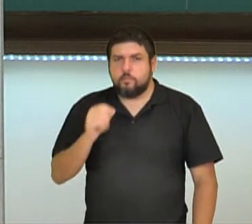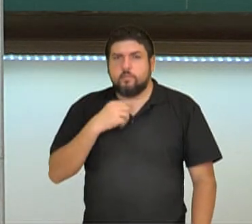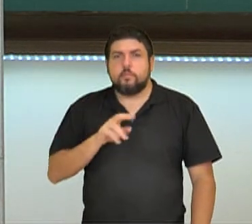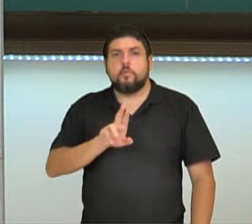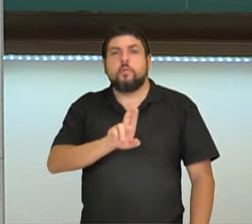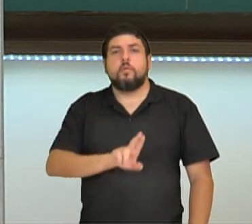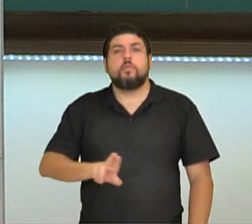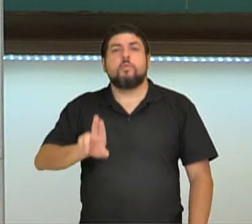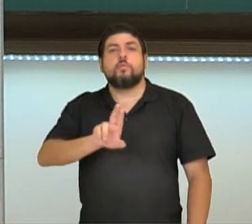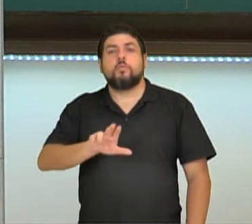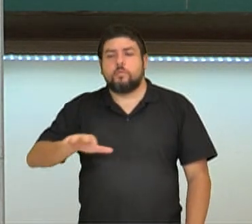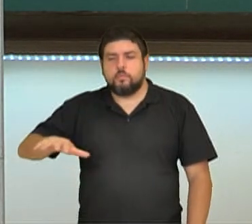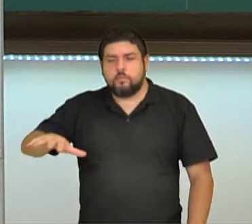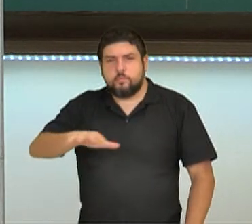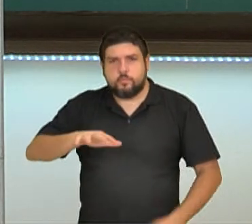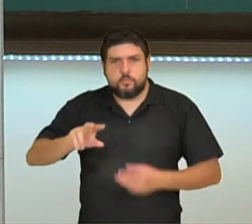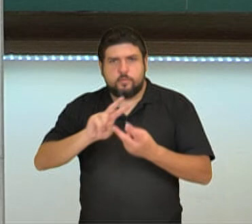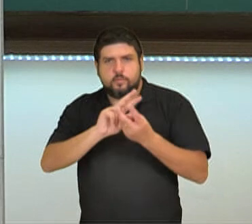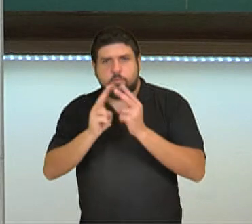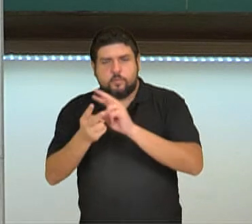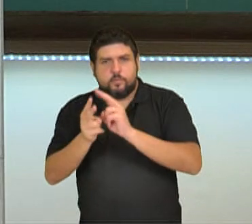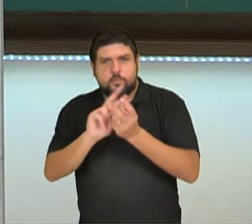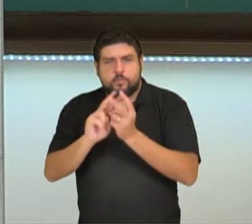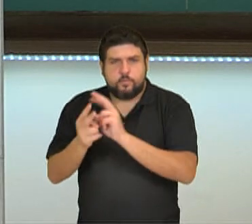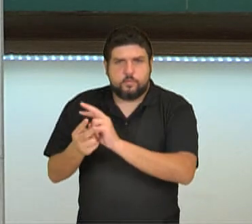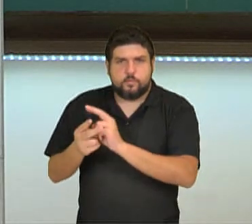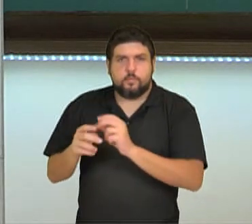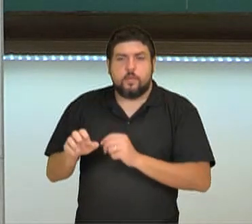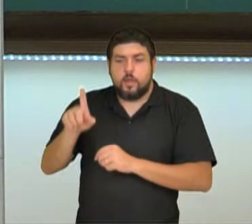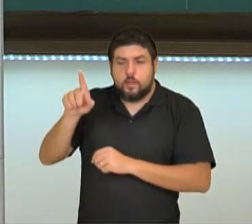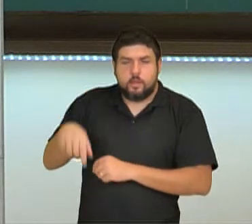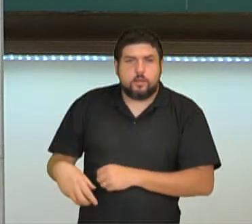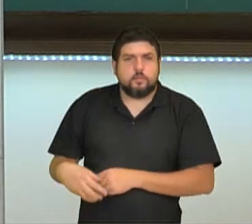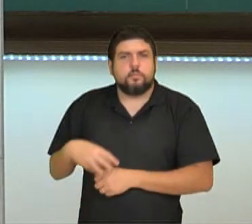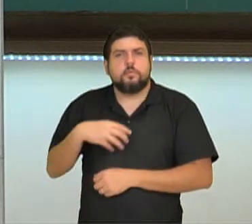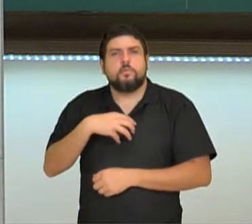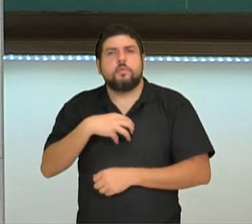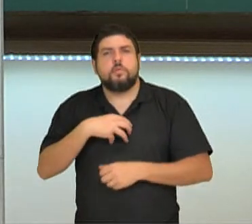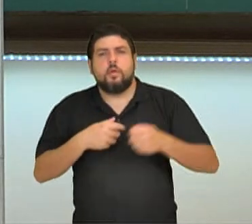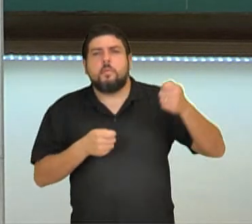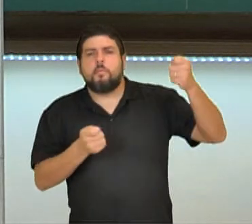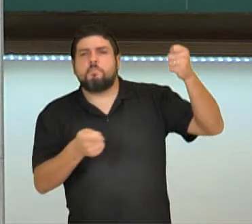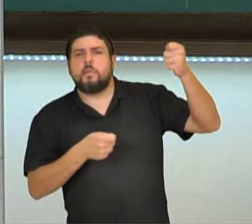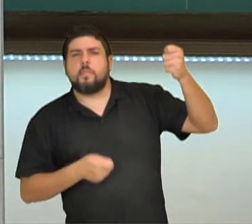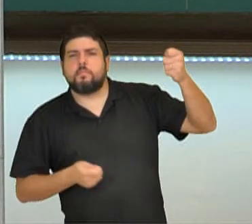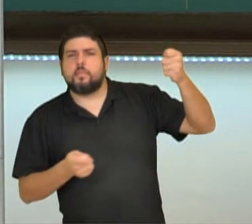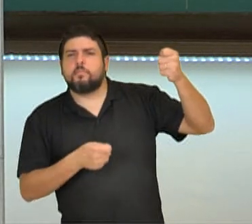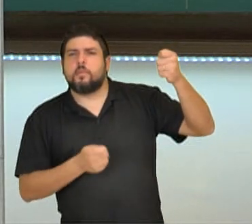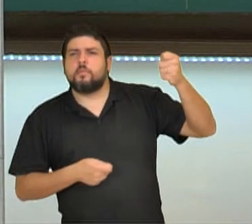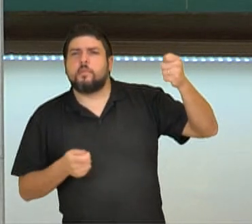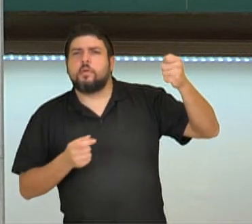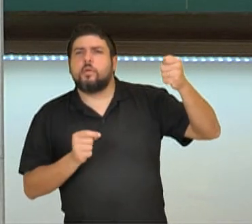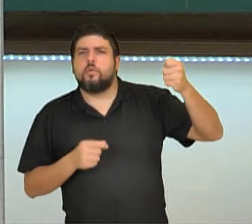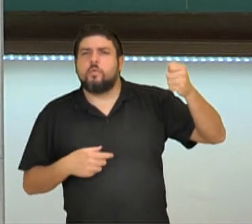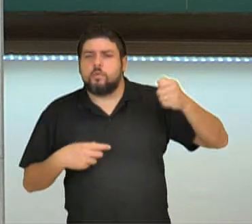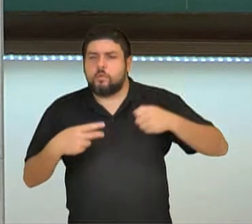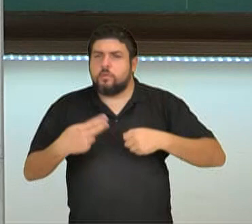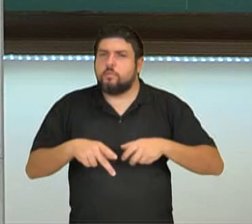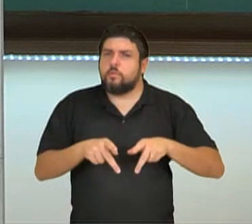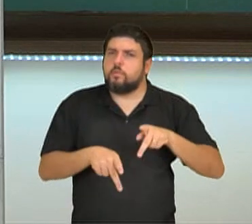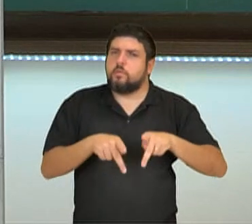na roda de capoeira e a forma de tocar é transformada pelos brasileiros,